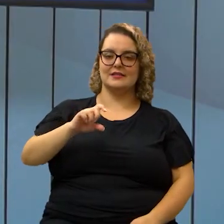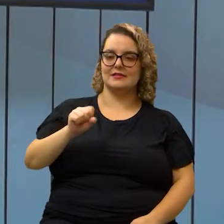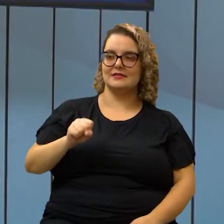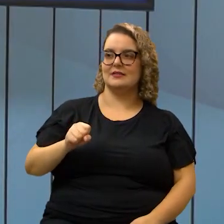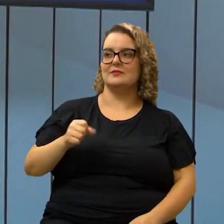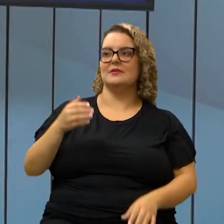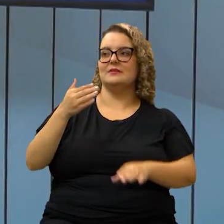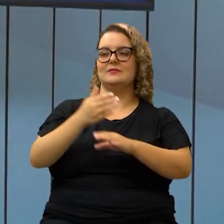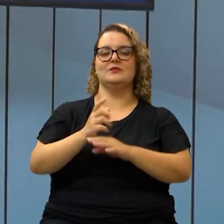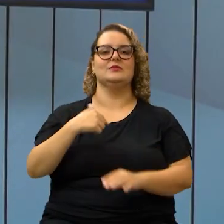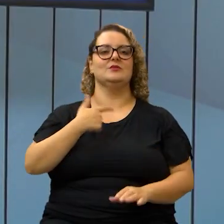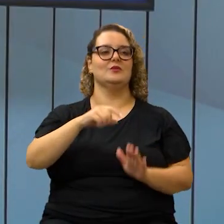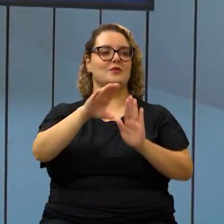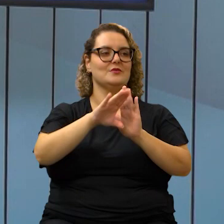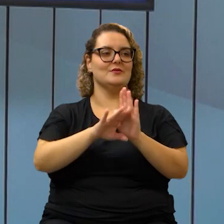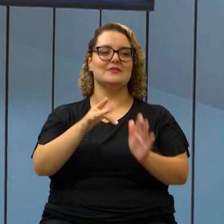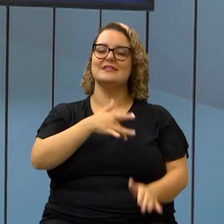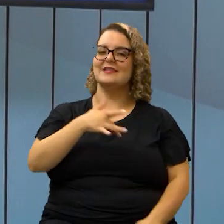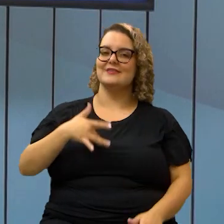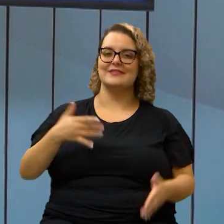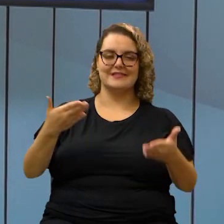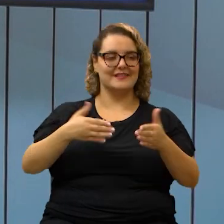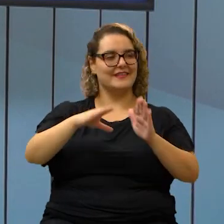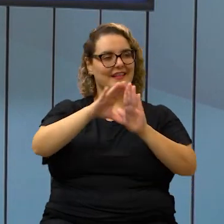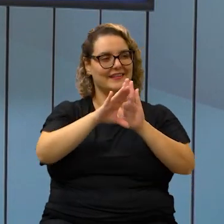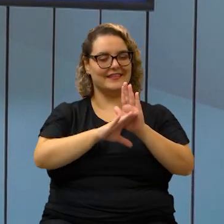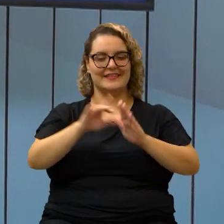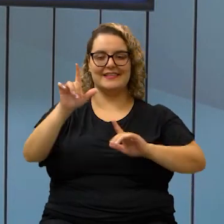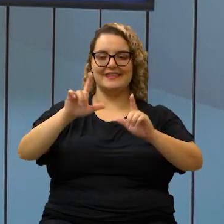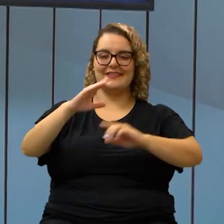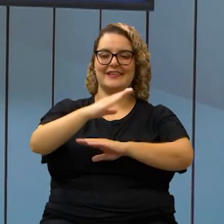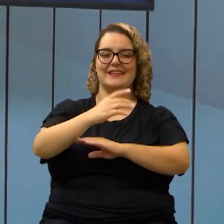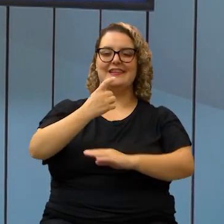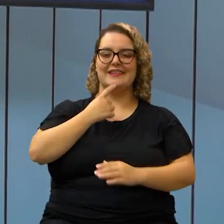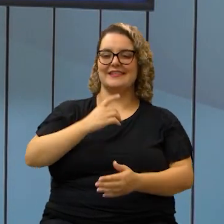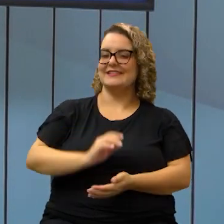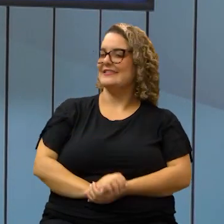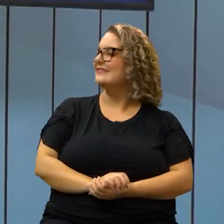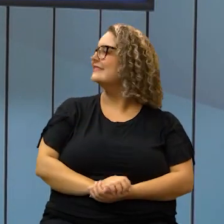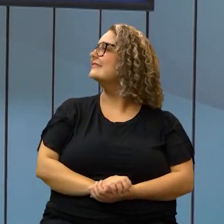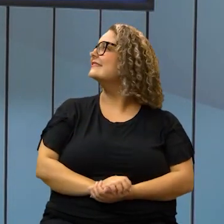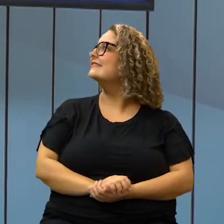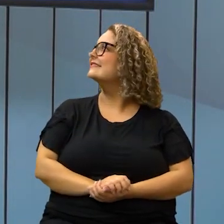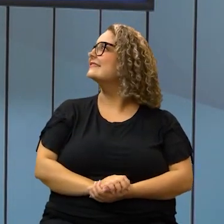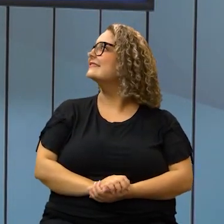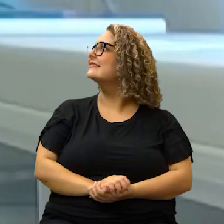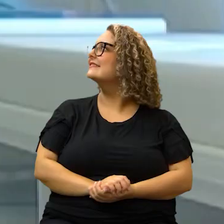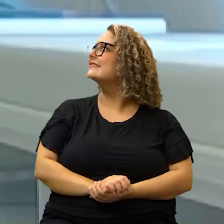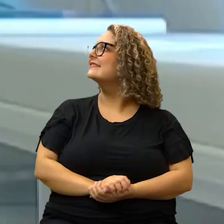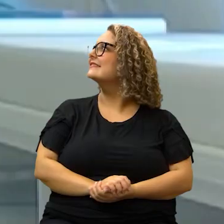pela sua participação aqui no nosso quadro Saúde Agora, na programação da TV Câmara Campinas.